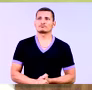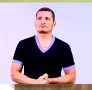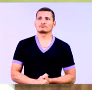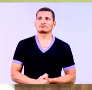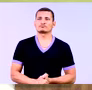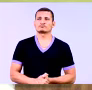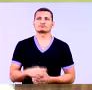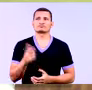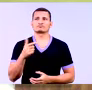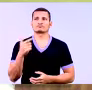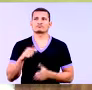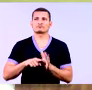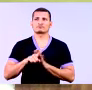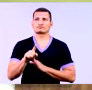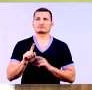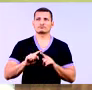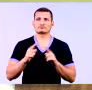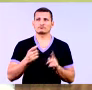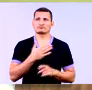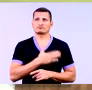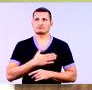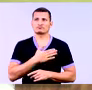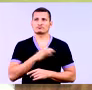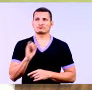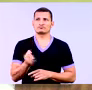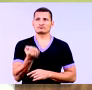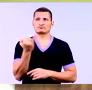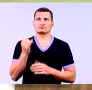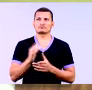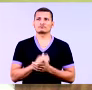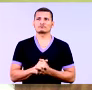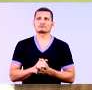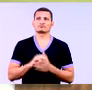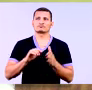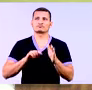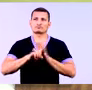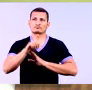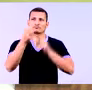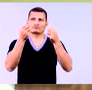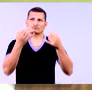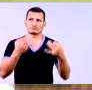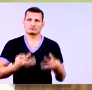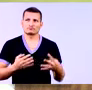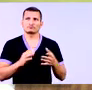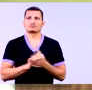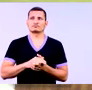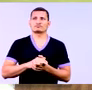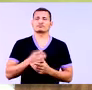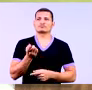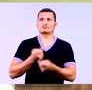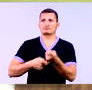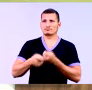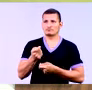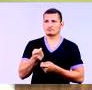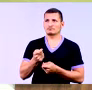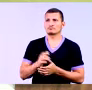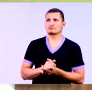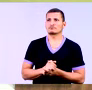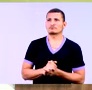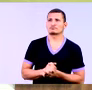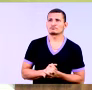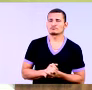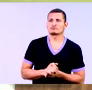temos perguntas, mas eu gostaria de aproveitar para exemplificar. O senhor falou das transações